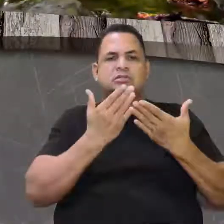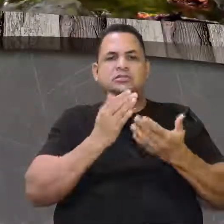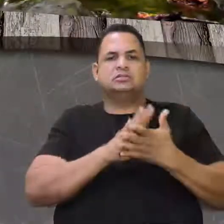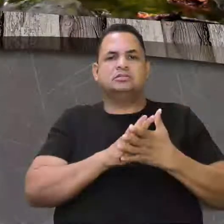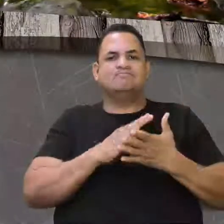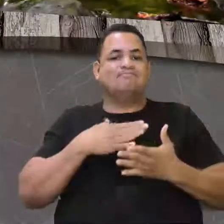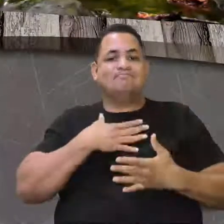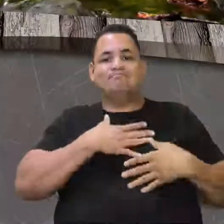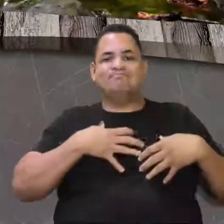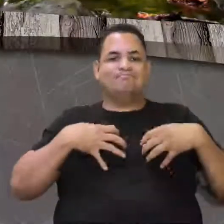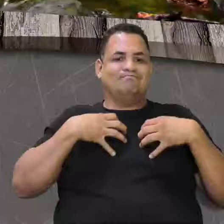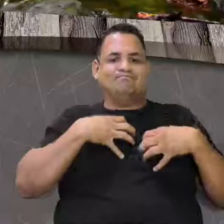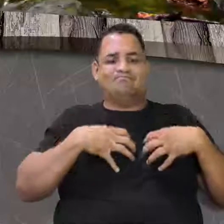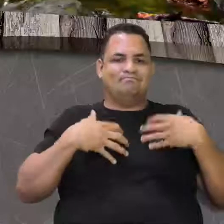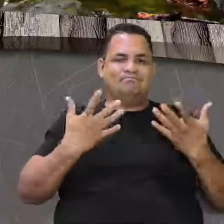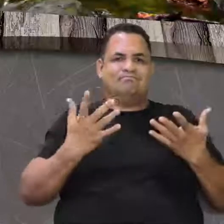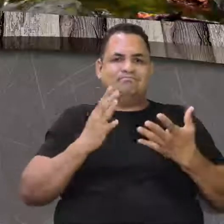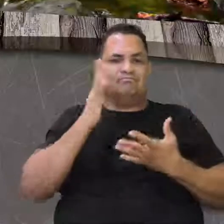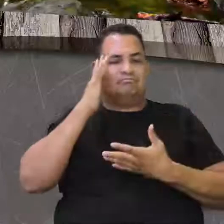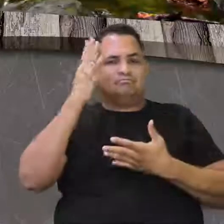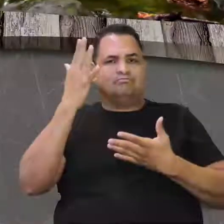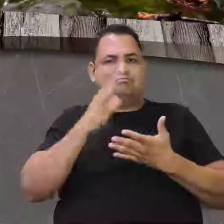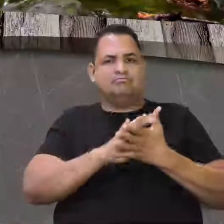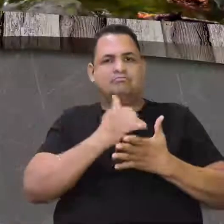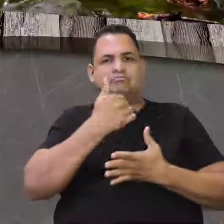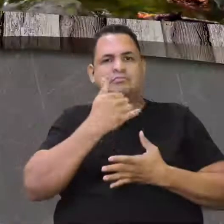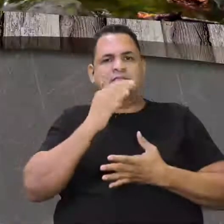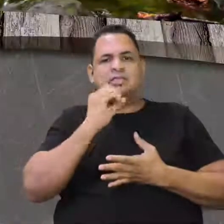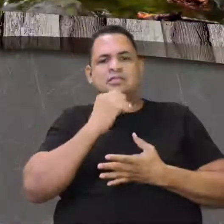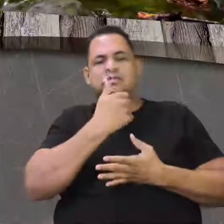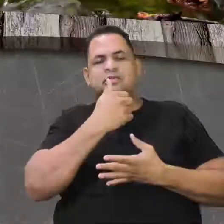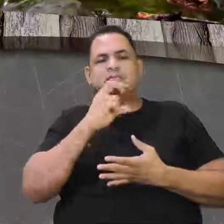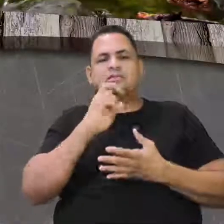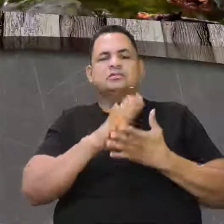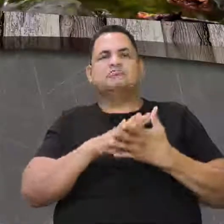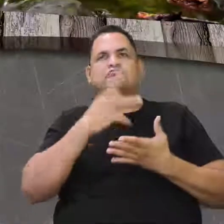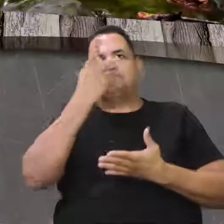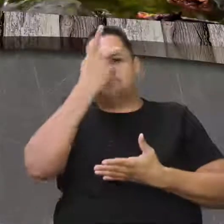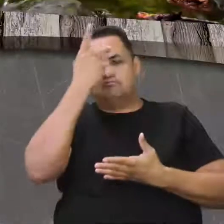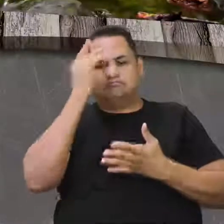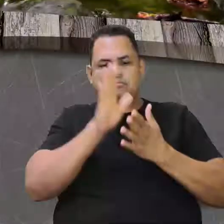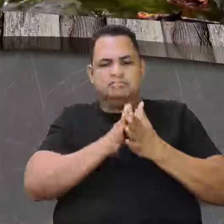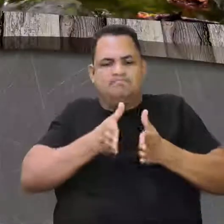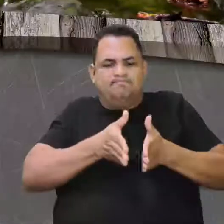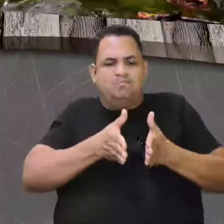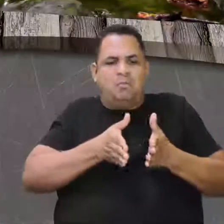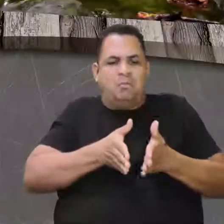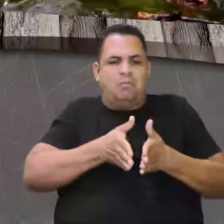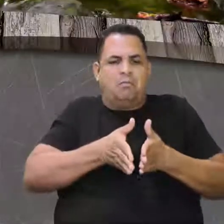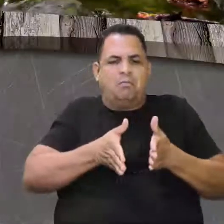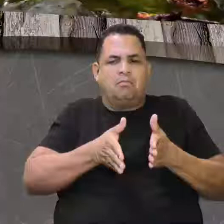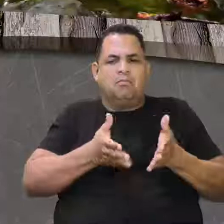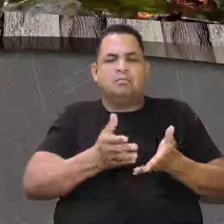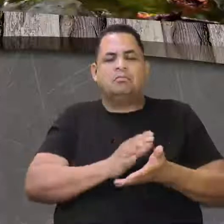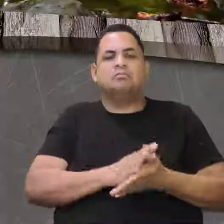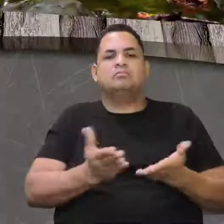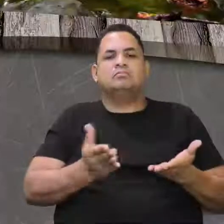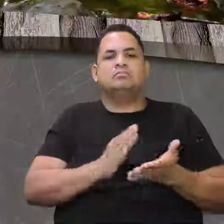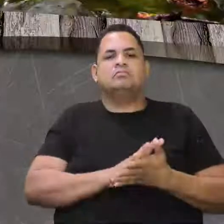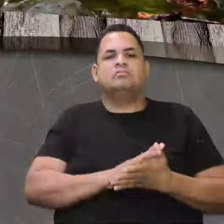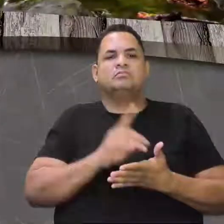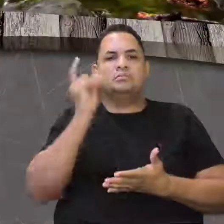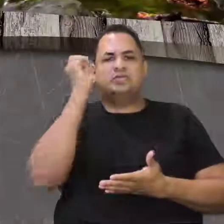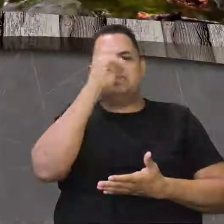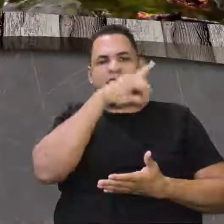Fico agoniada. Imagine 10, 15 pessoas num espaço bem pequenininho. Então, você mesmo entrar dentro do... Você... Gente, é